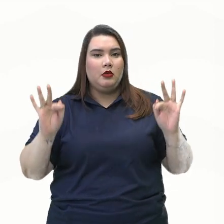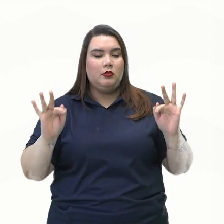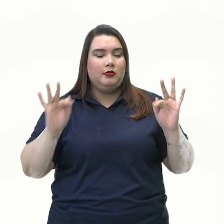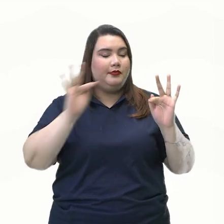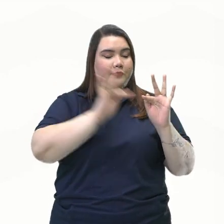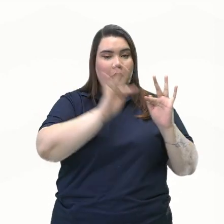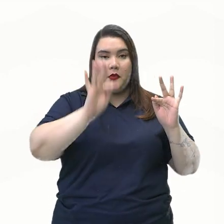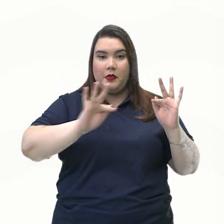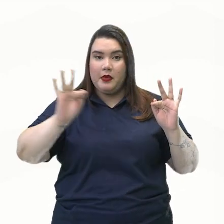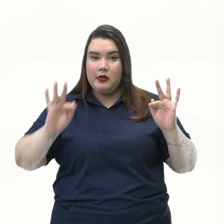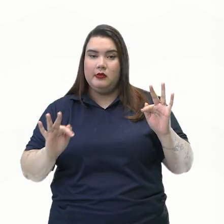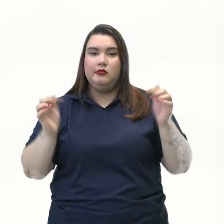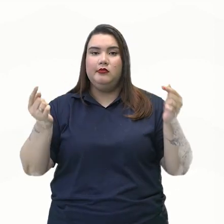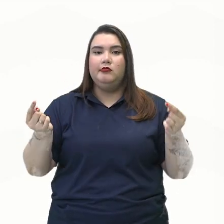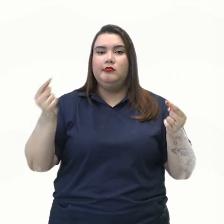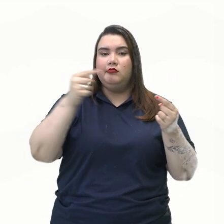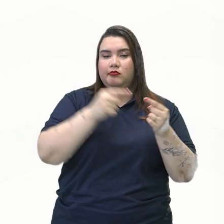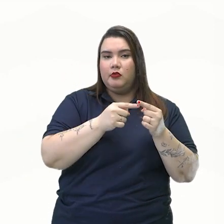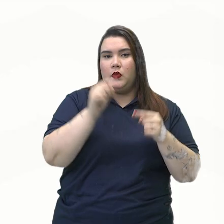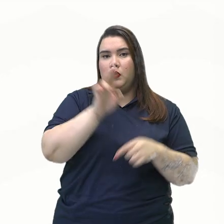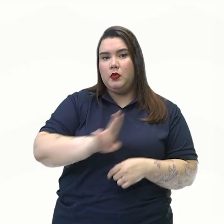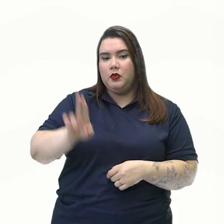certo? Utilizados